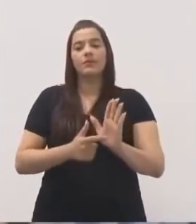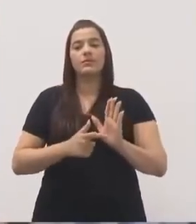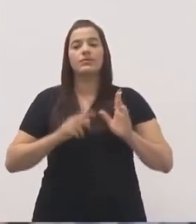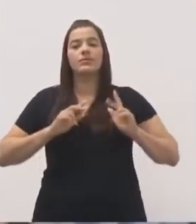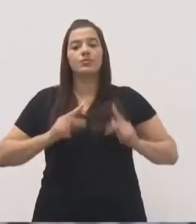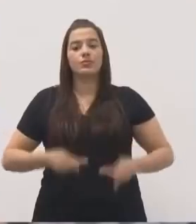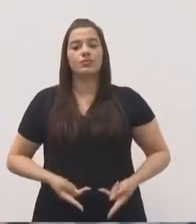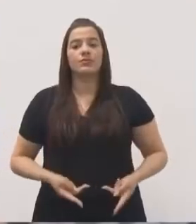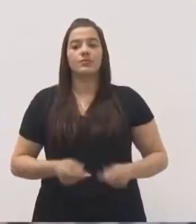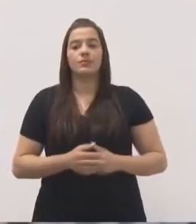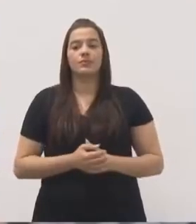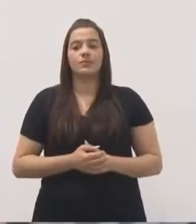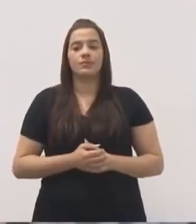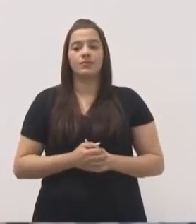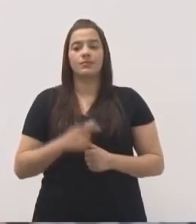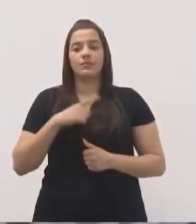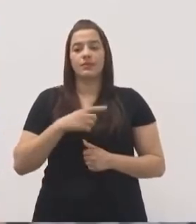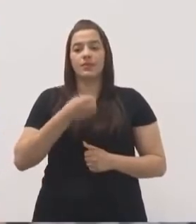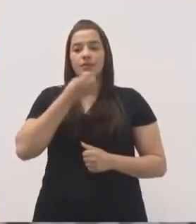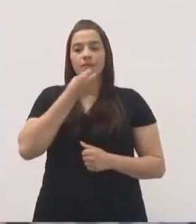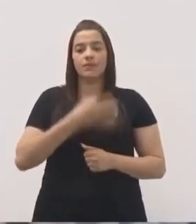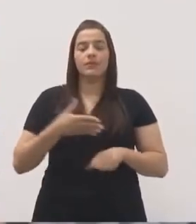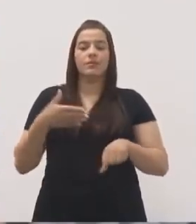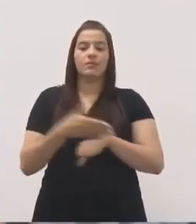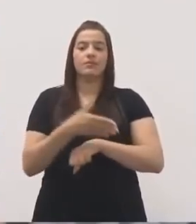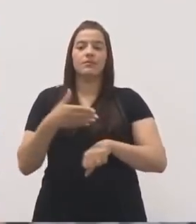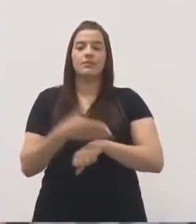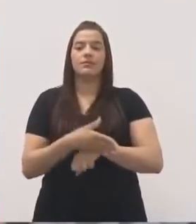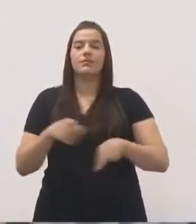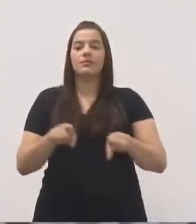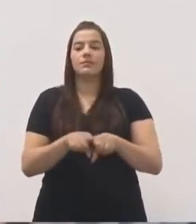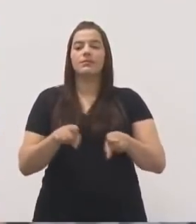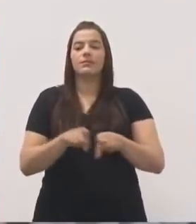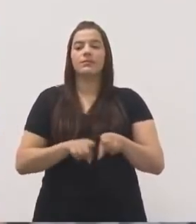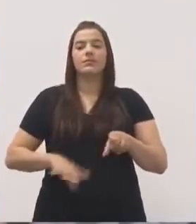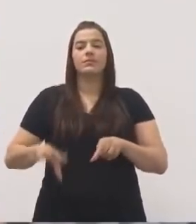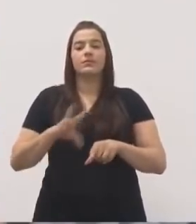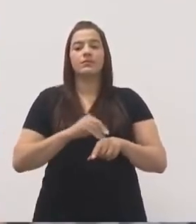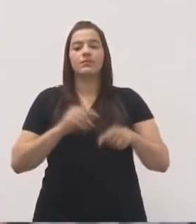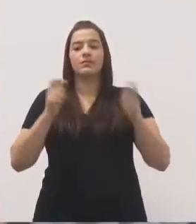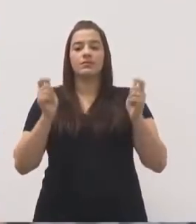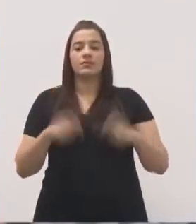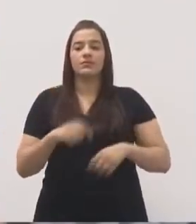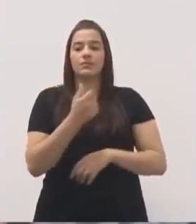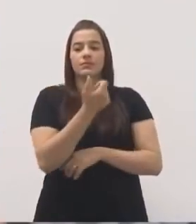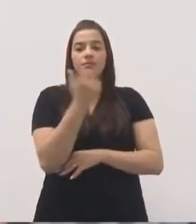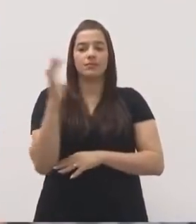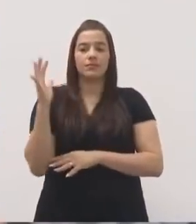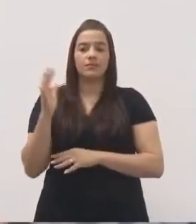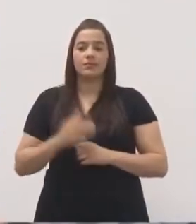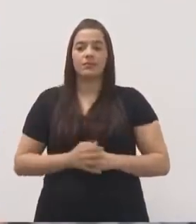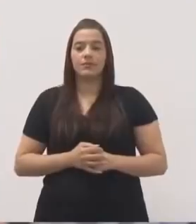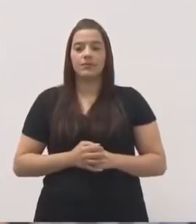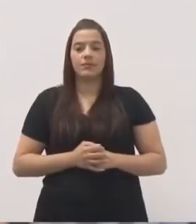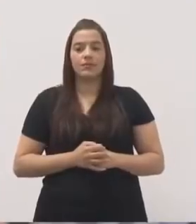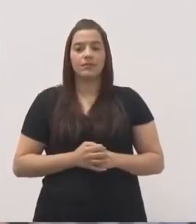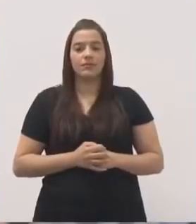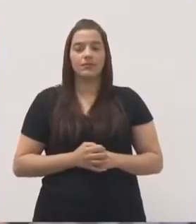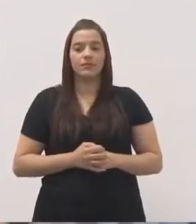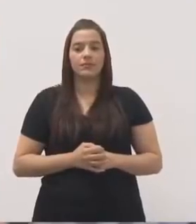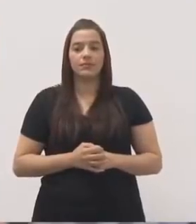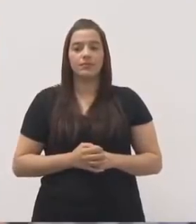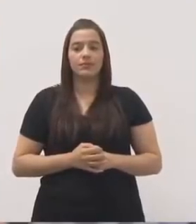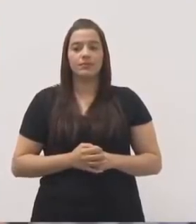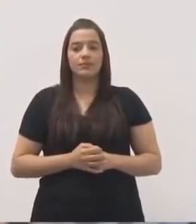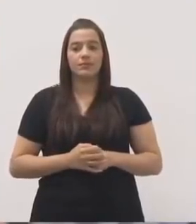Então, que bom, nós teremos aí a participação também das áreas de humanas e natureza. Exatamente. Bom, pessoal,